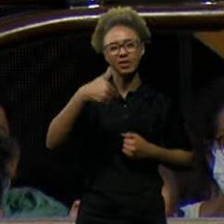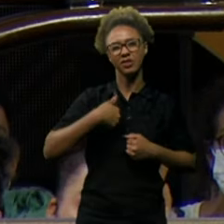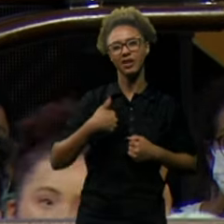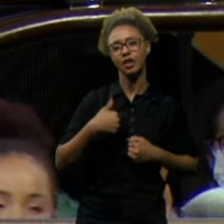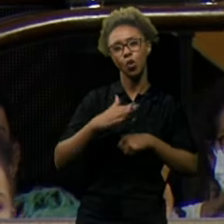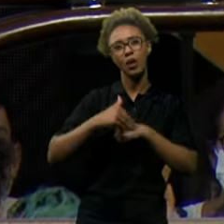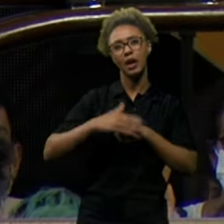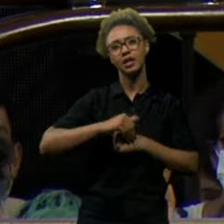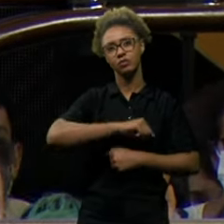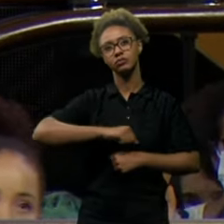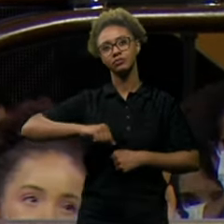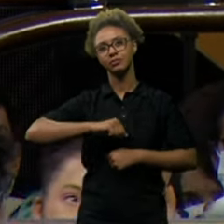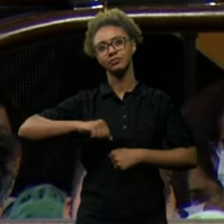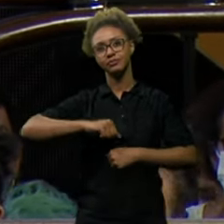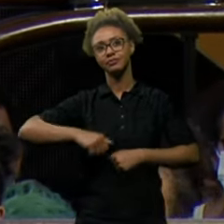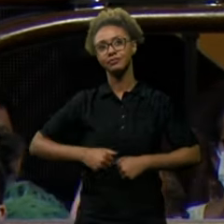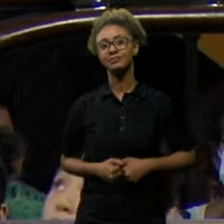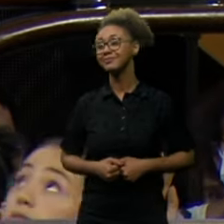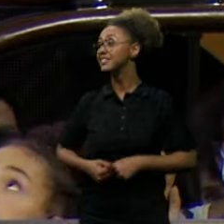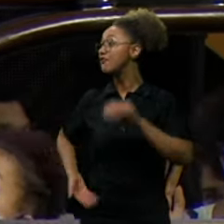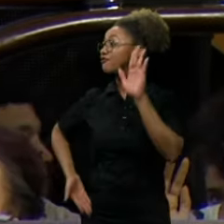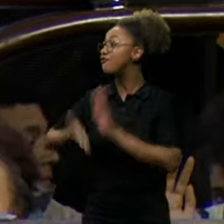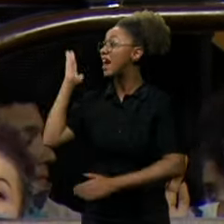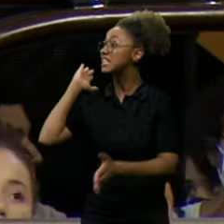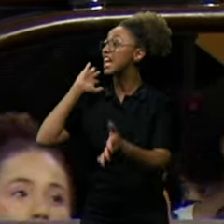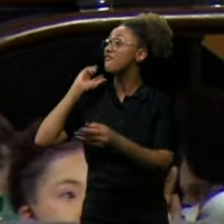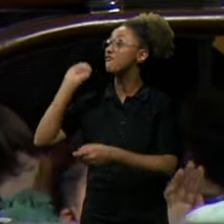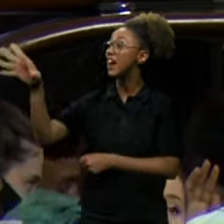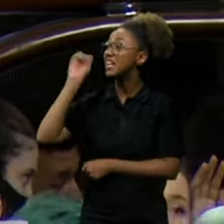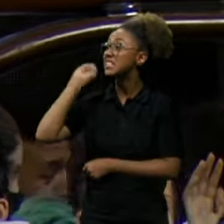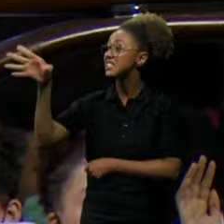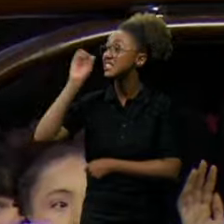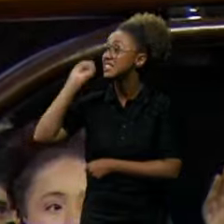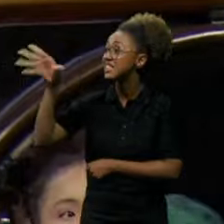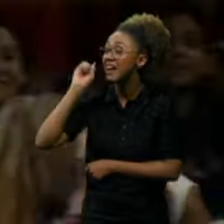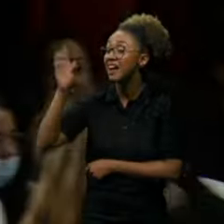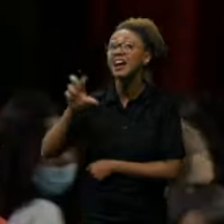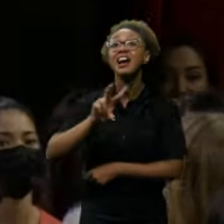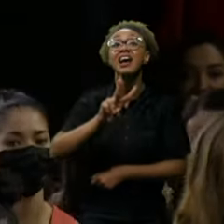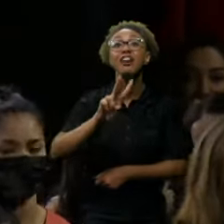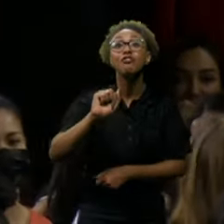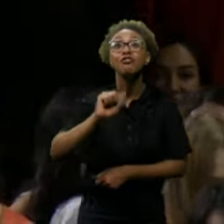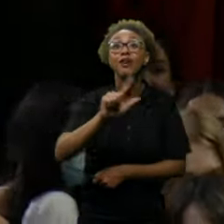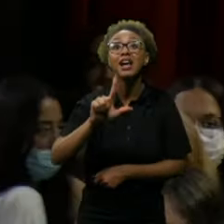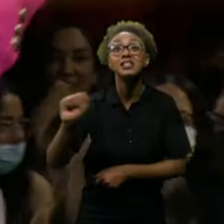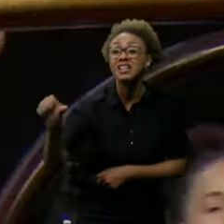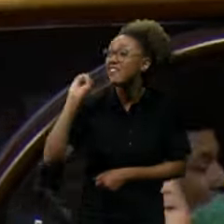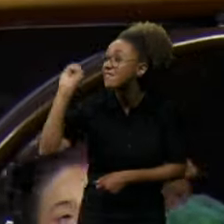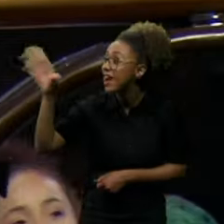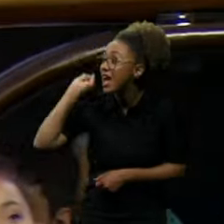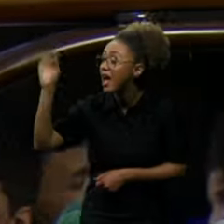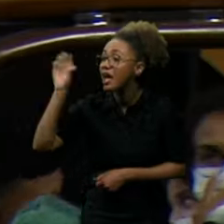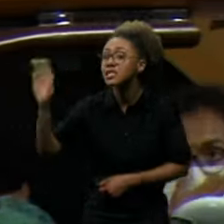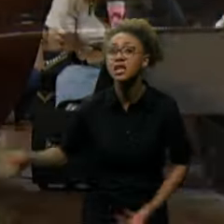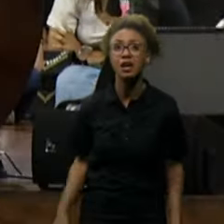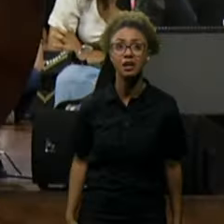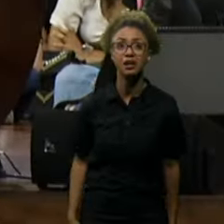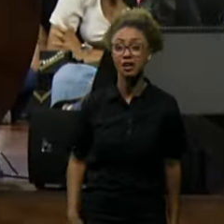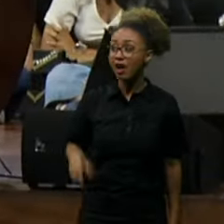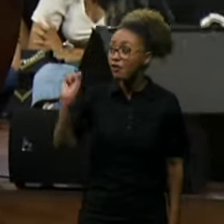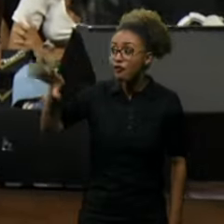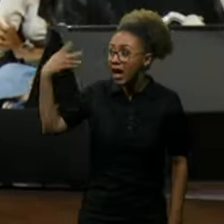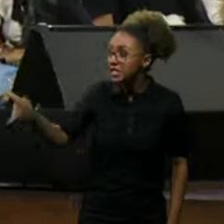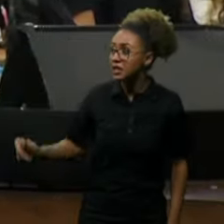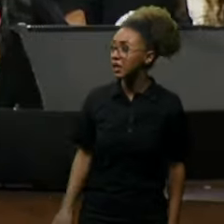olha para quem tá do teu lado em bom cariocas e diz vaza vaza de Arame faça de